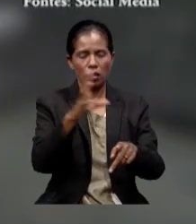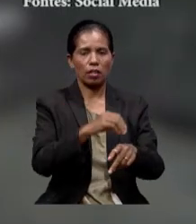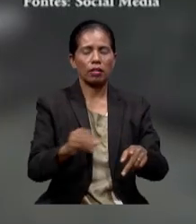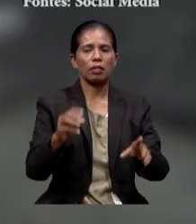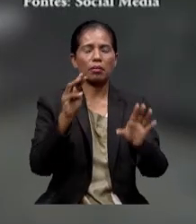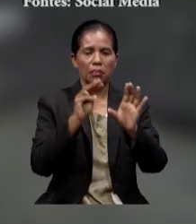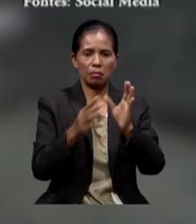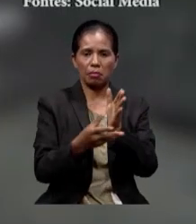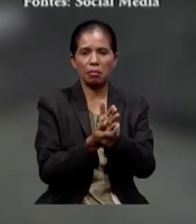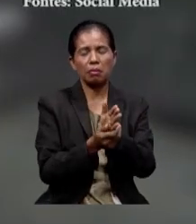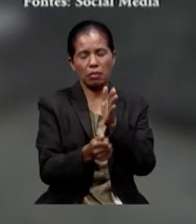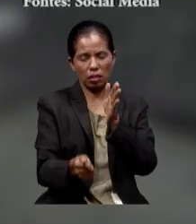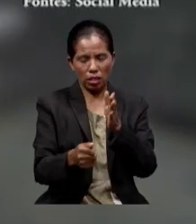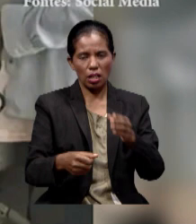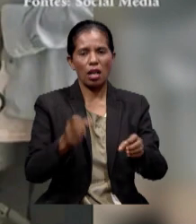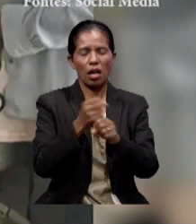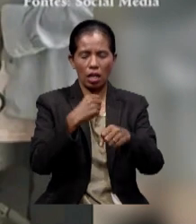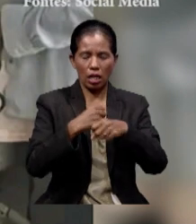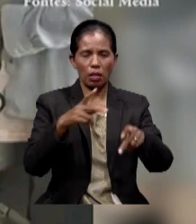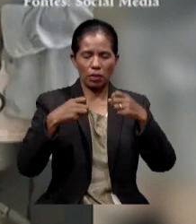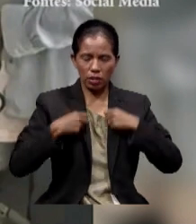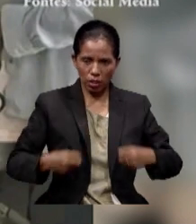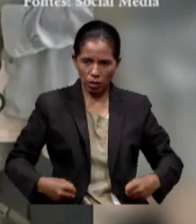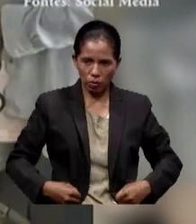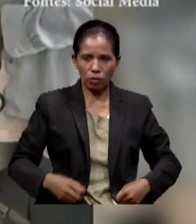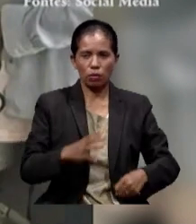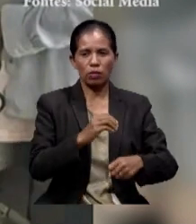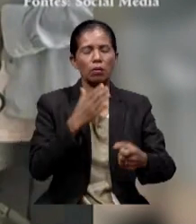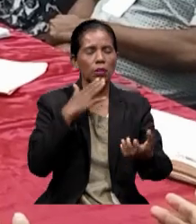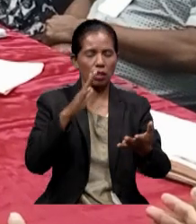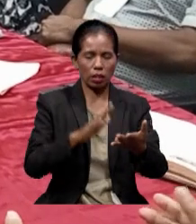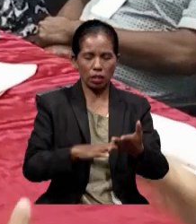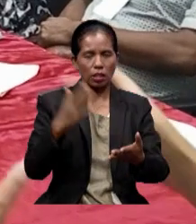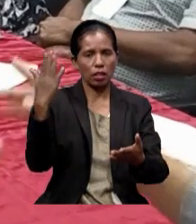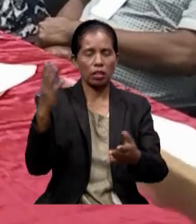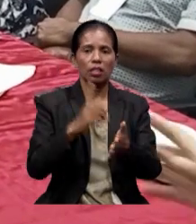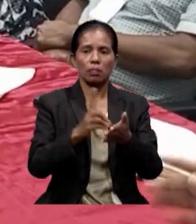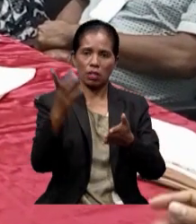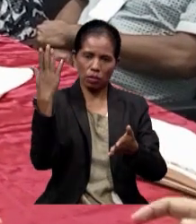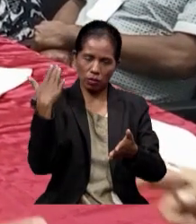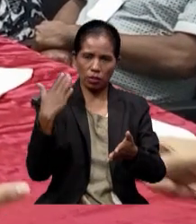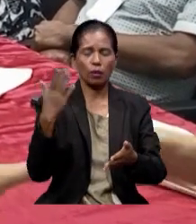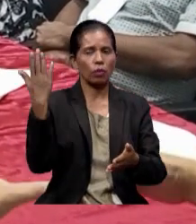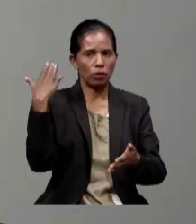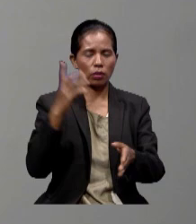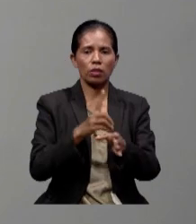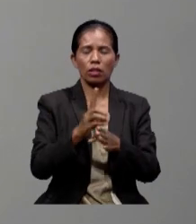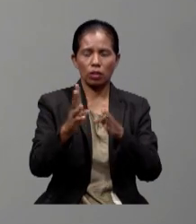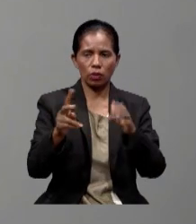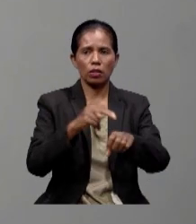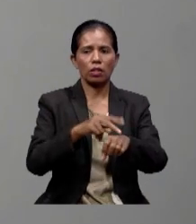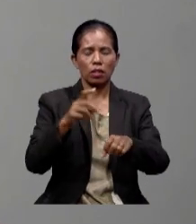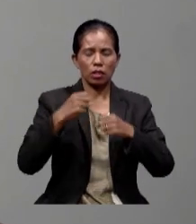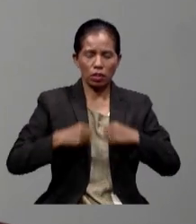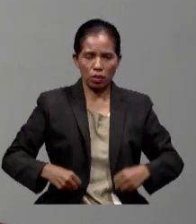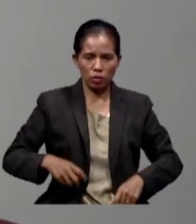a feta ba comunidade ne Saudi no sai viral iha social media iha semana hirakliba. Antes ne diretor nacional saúde